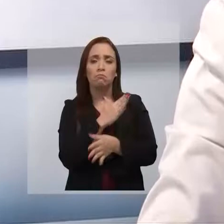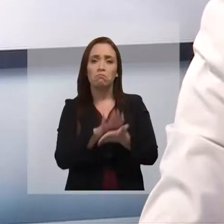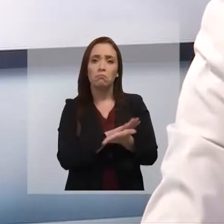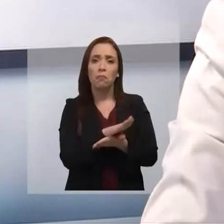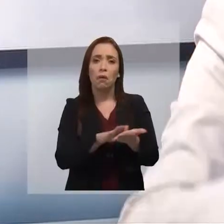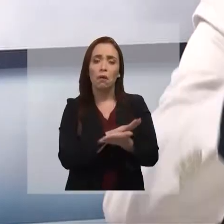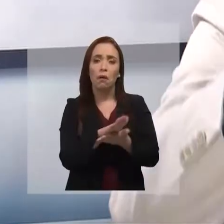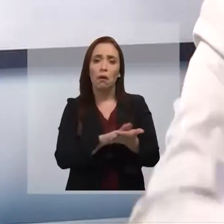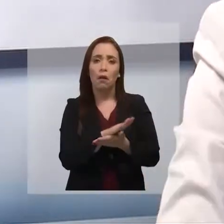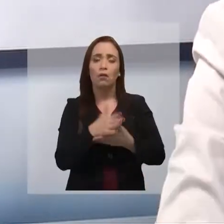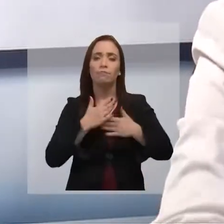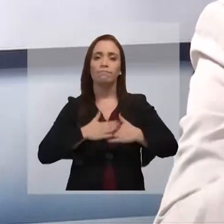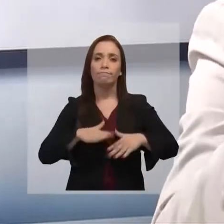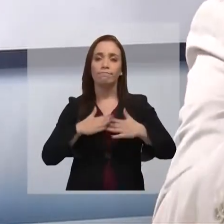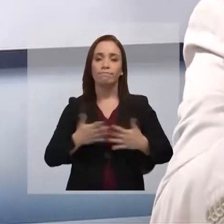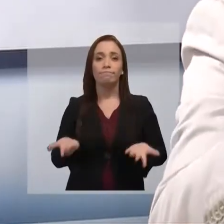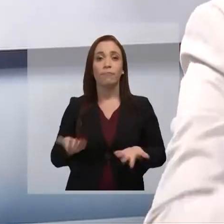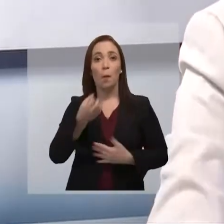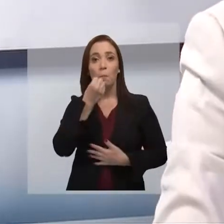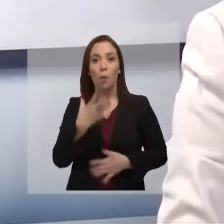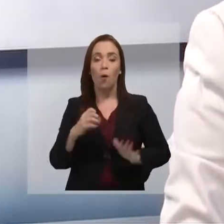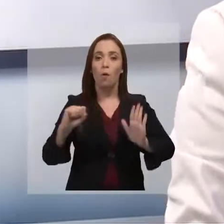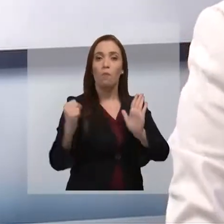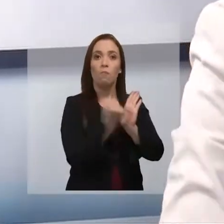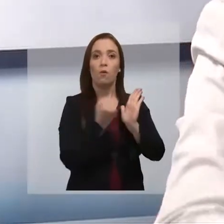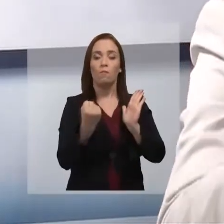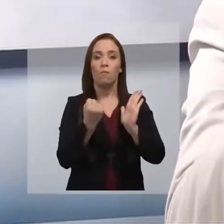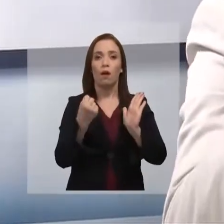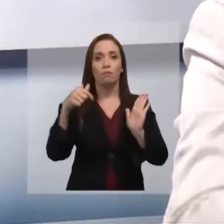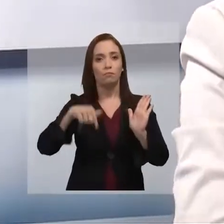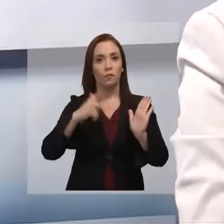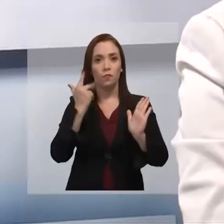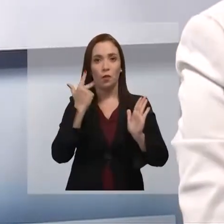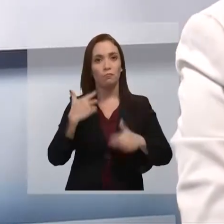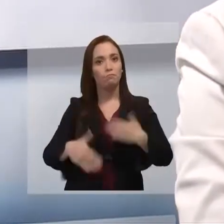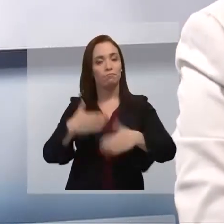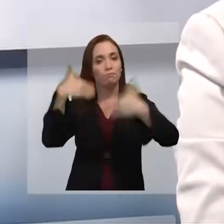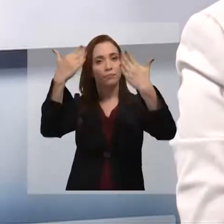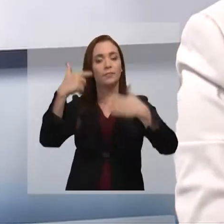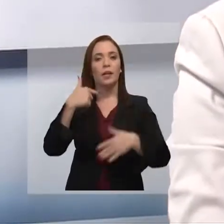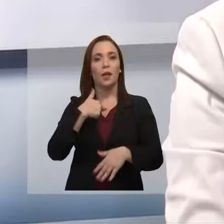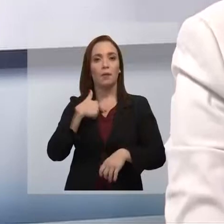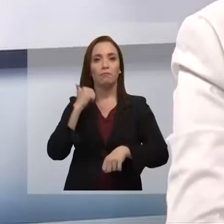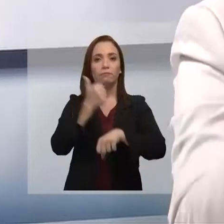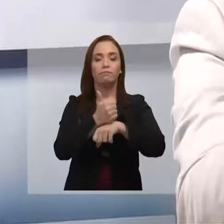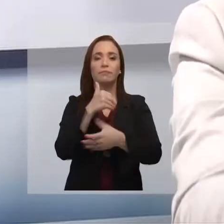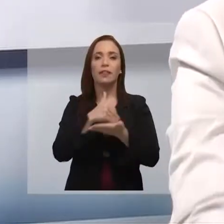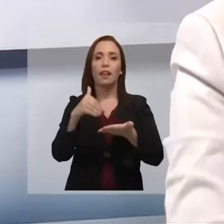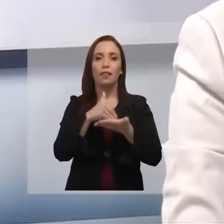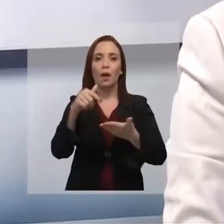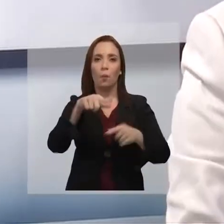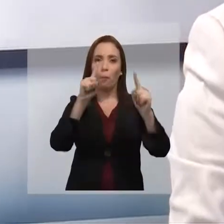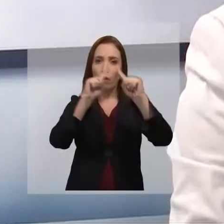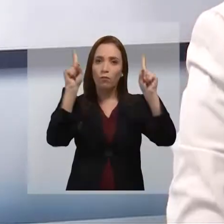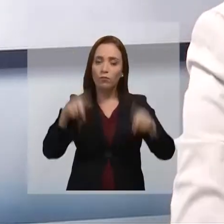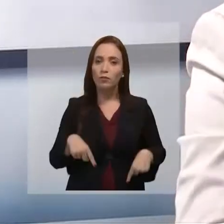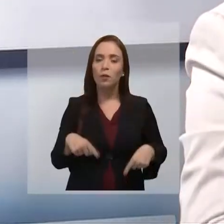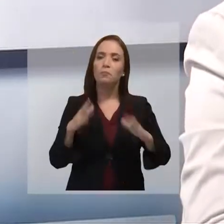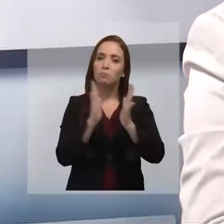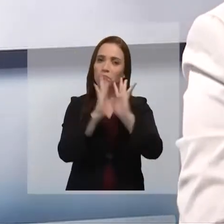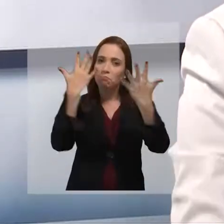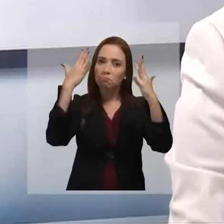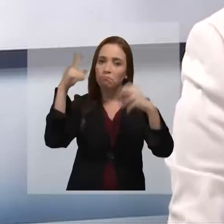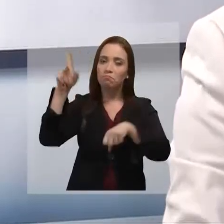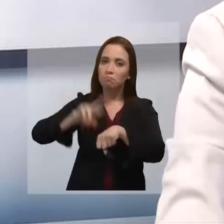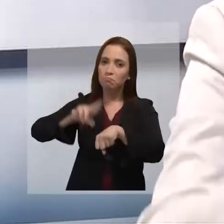passividade tremenda. Ganho o centro, momento histórico para a cidade de Fortaleza. Fico feliz, inclusive, de ter sido nomeado secretário executivo do projeto Novo Centro.